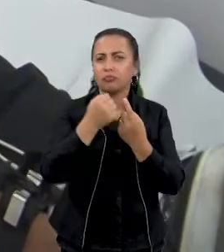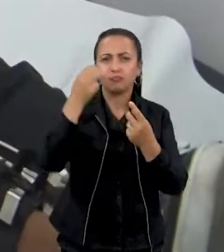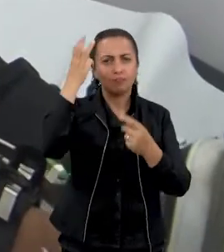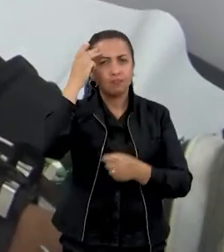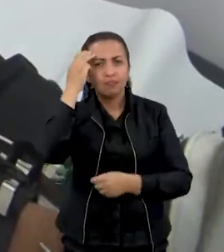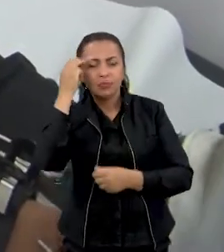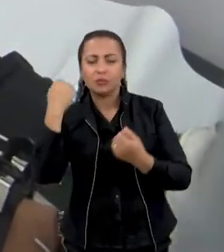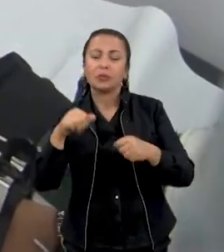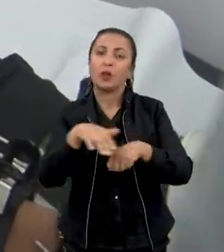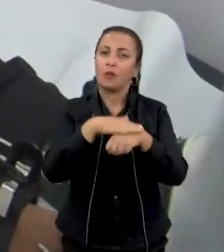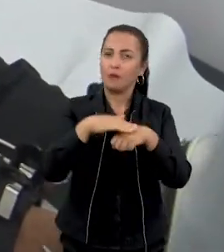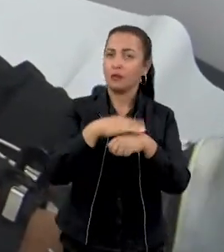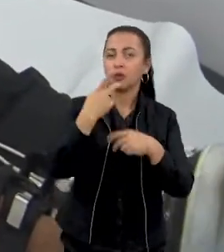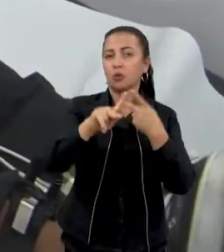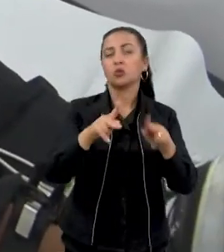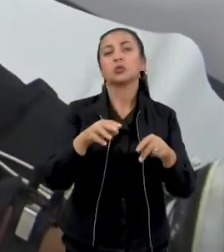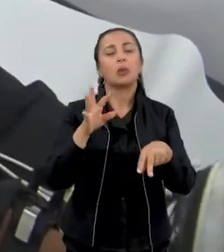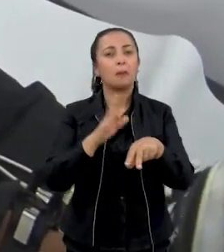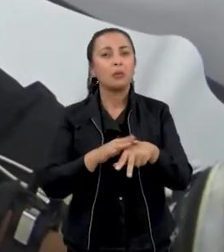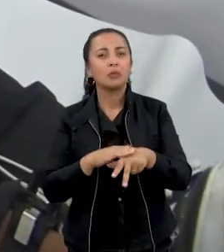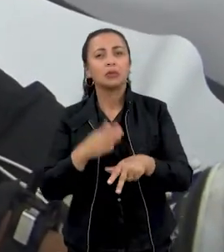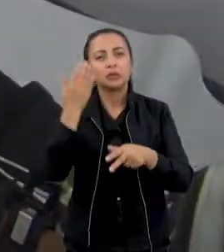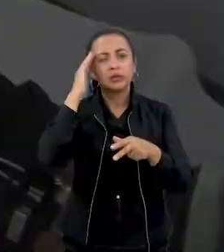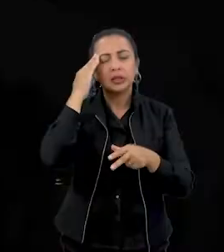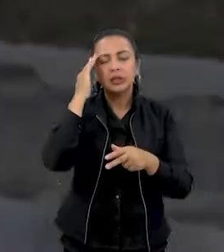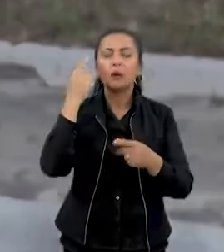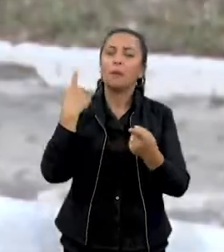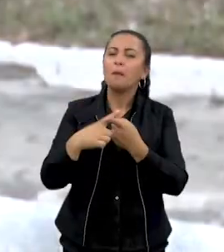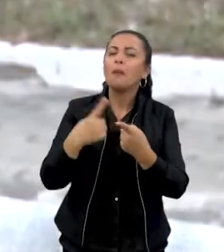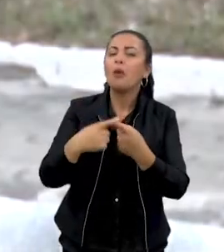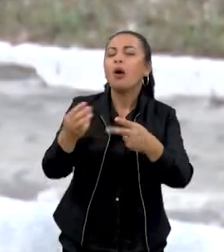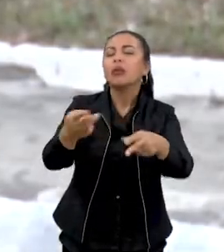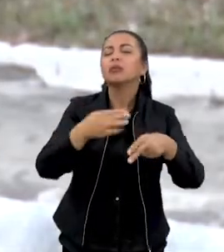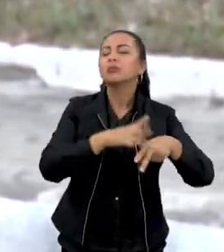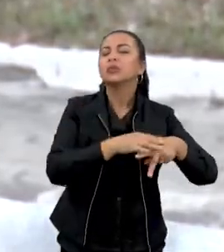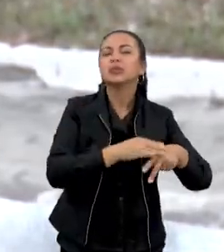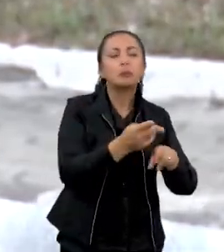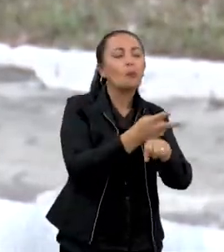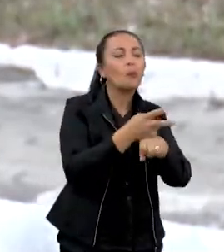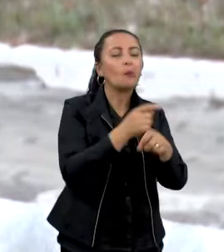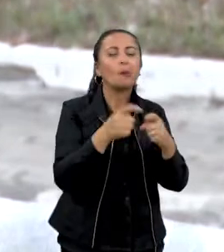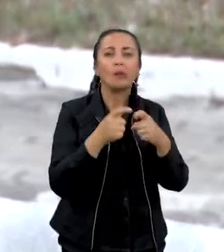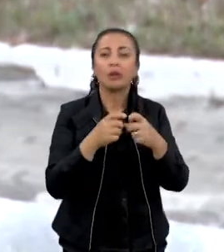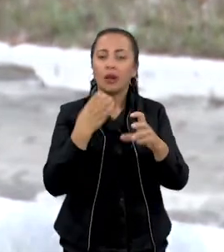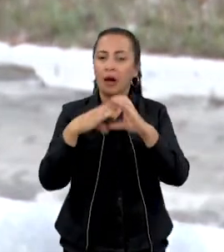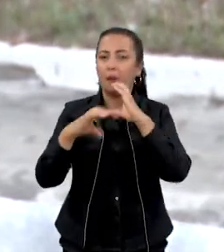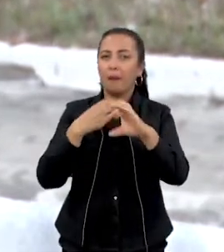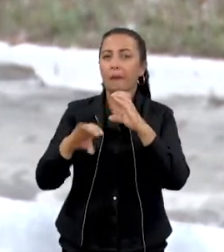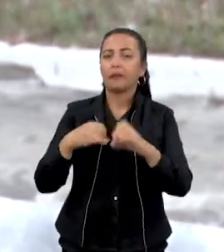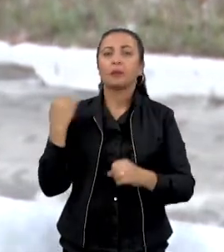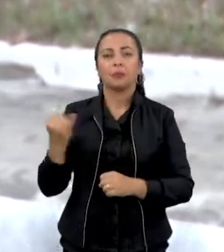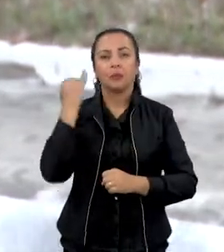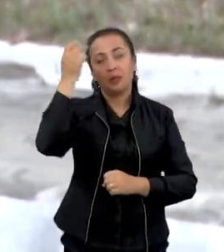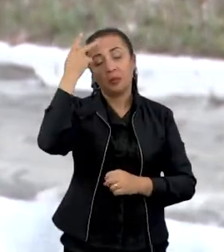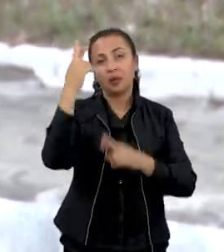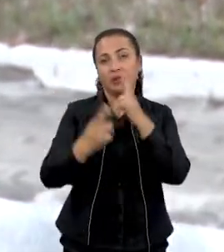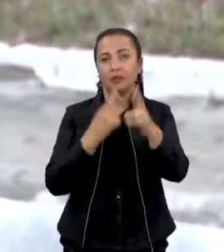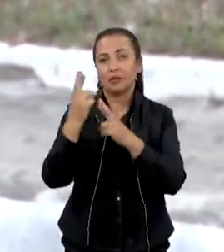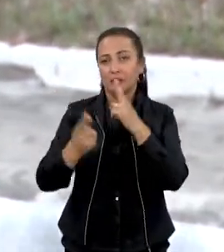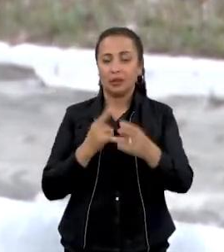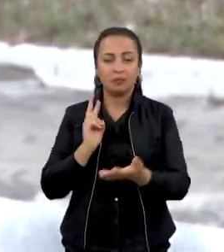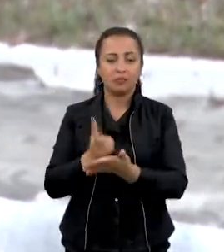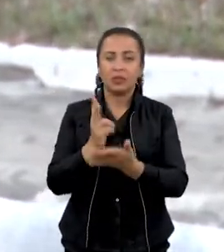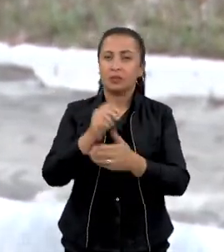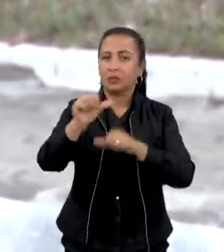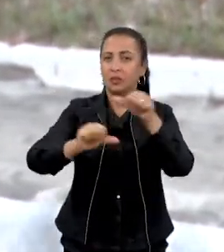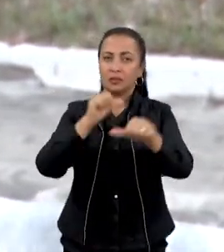sociais, mentais, você precisa conversar com o seu paciente, entender o porquê ele está ali, Então, a comunicação é um fator-chave para que essa